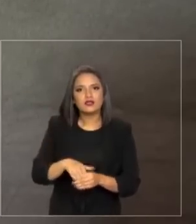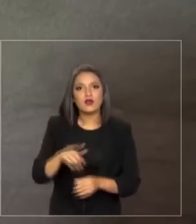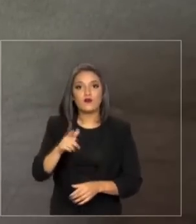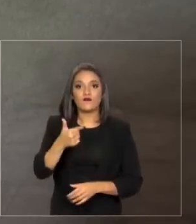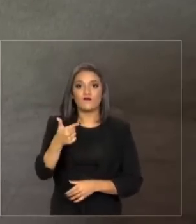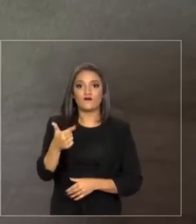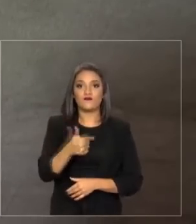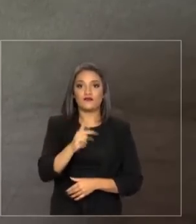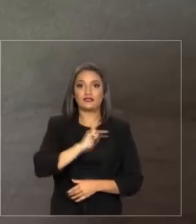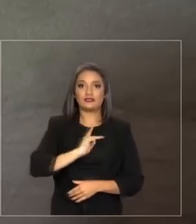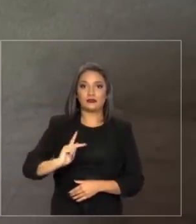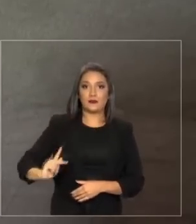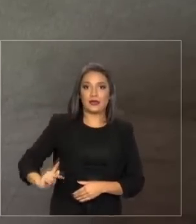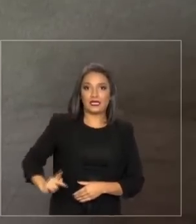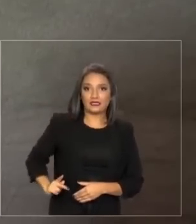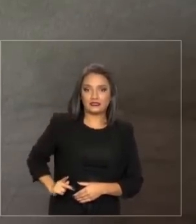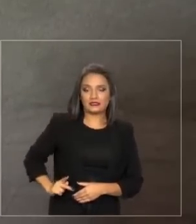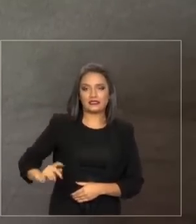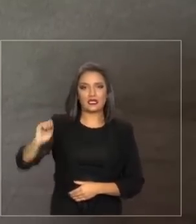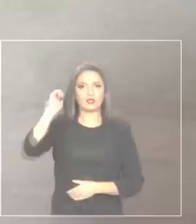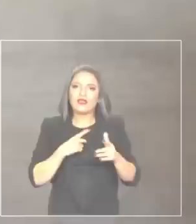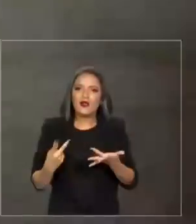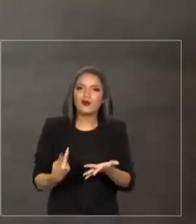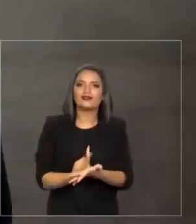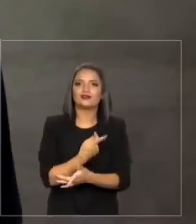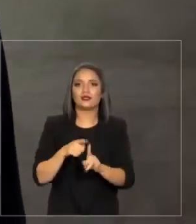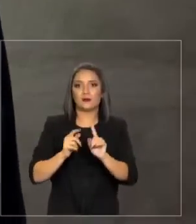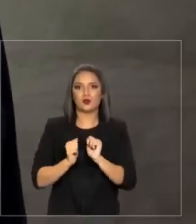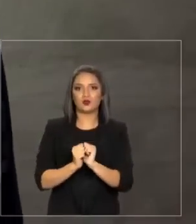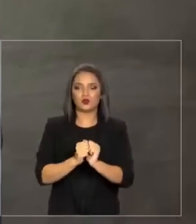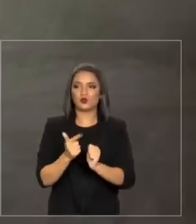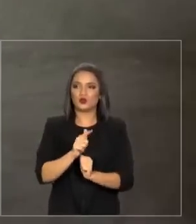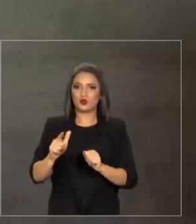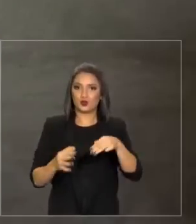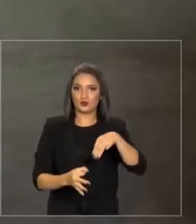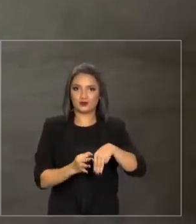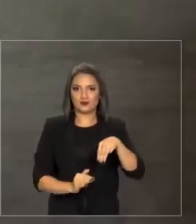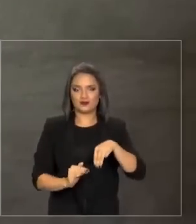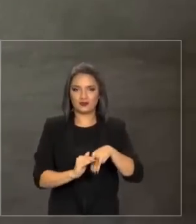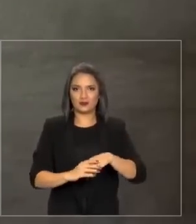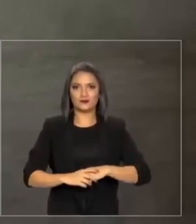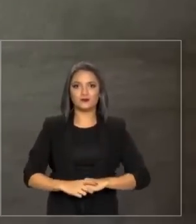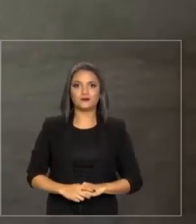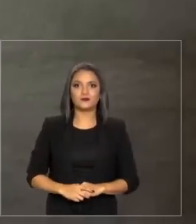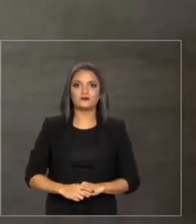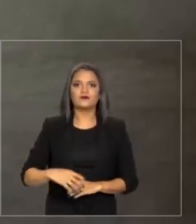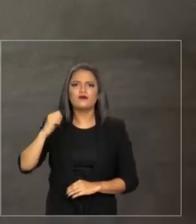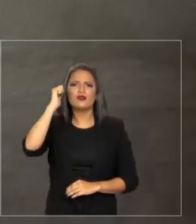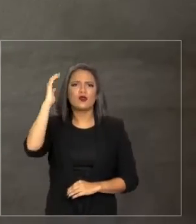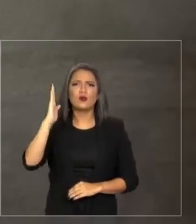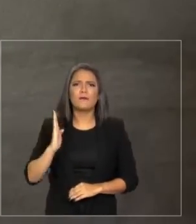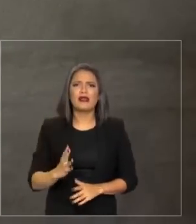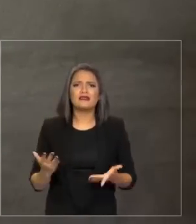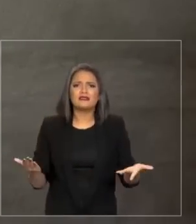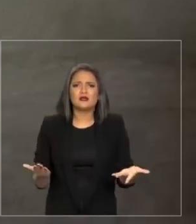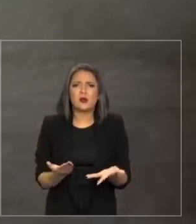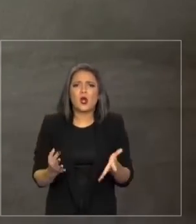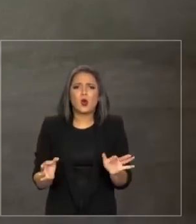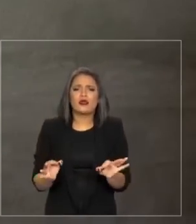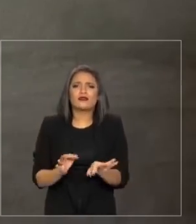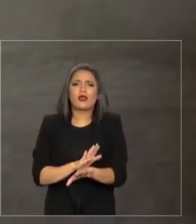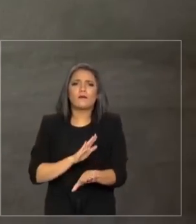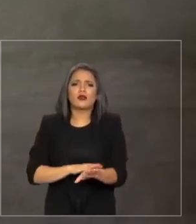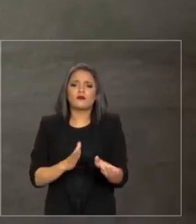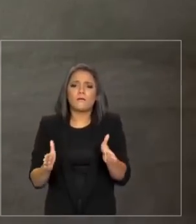punir todos os autores dos ataques da democracia o Brasil encerra mais um ciclo